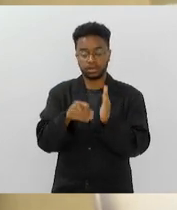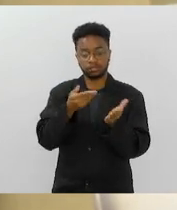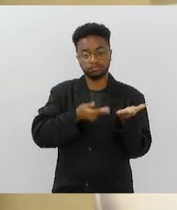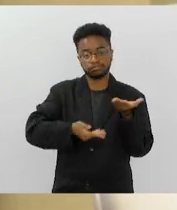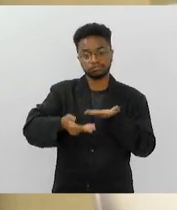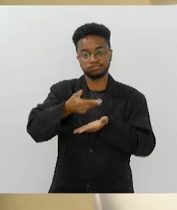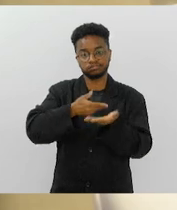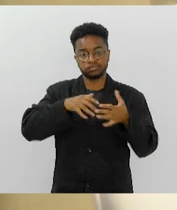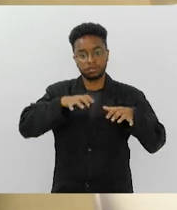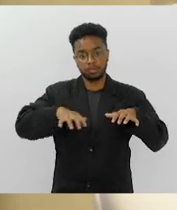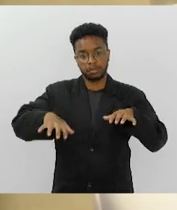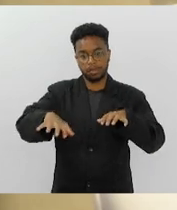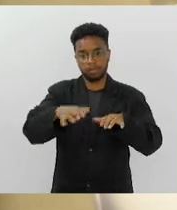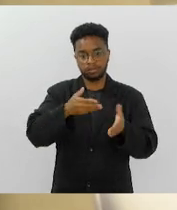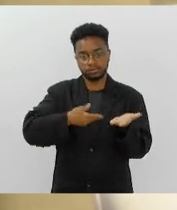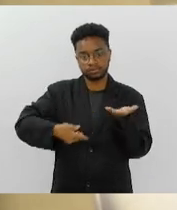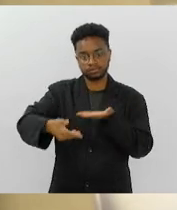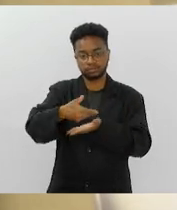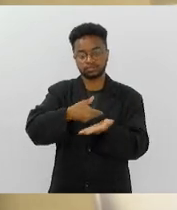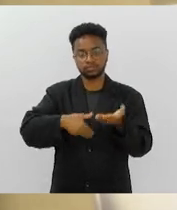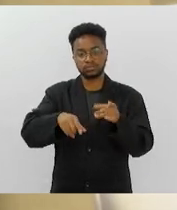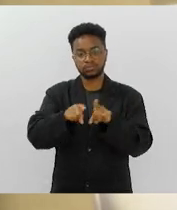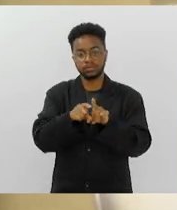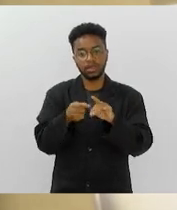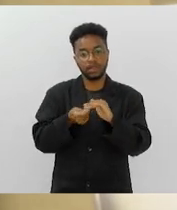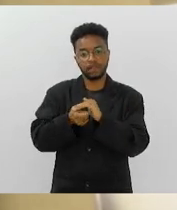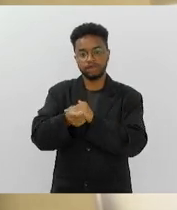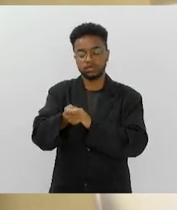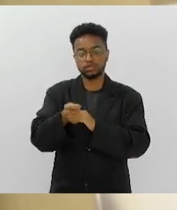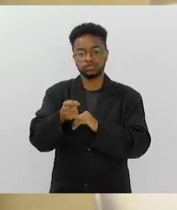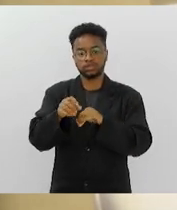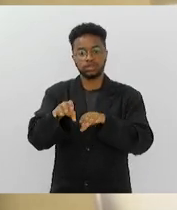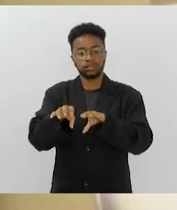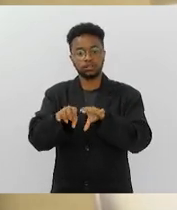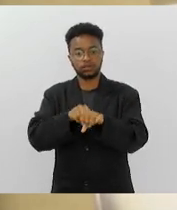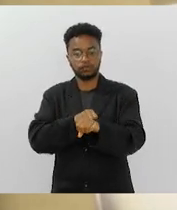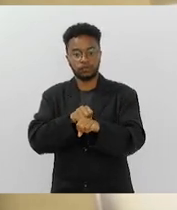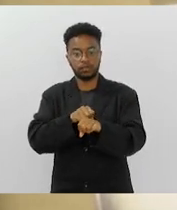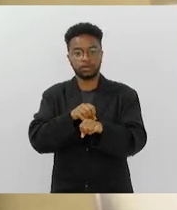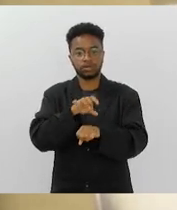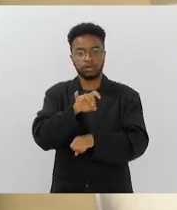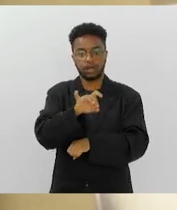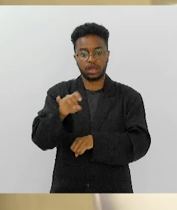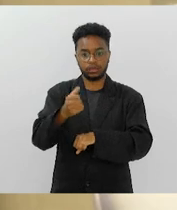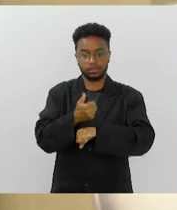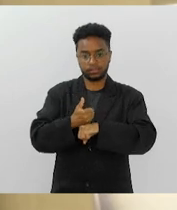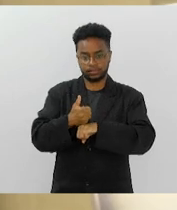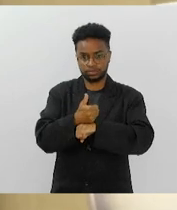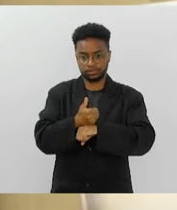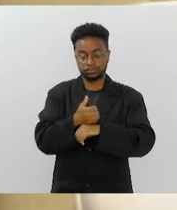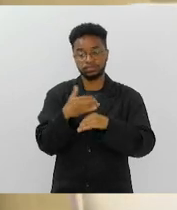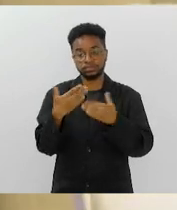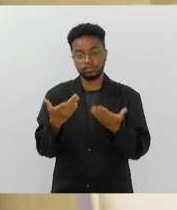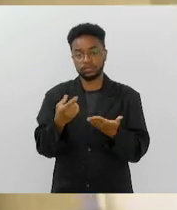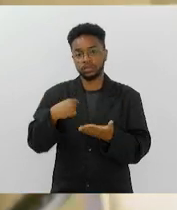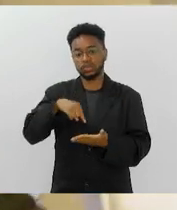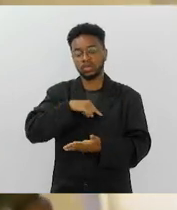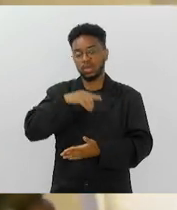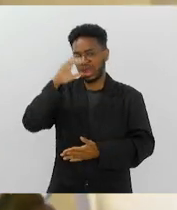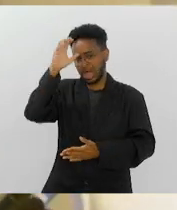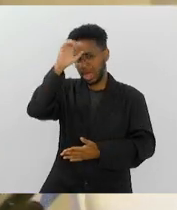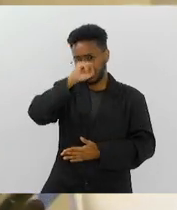intersetoriais e fortemente na formação dos nossos profissionais. Nós aprendemos